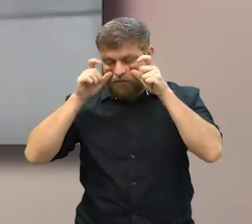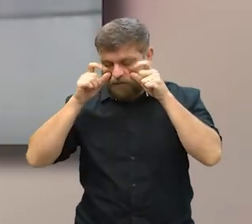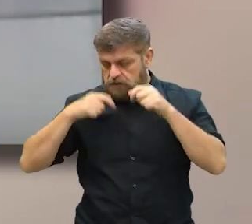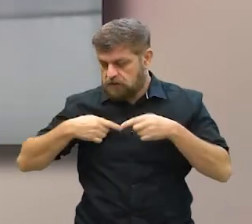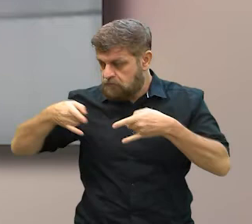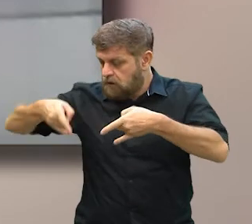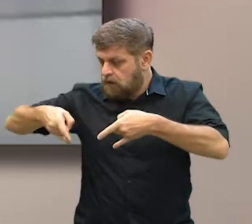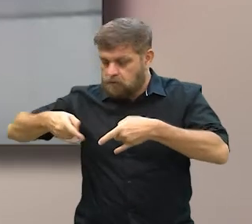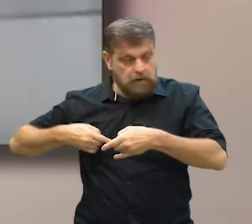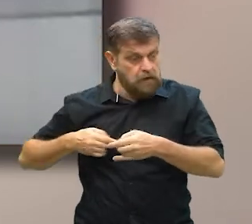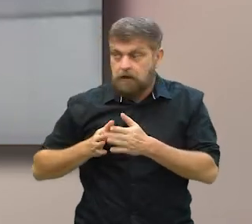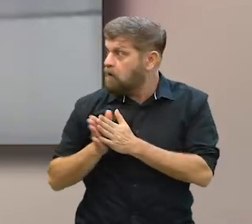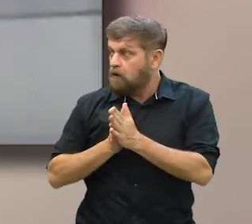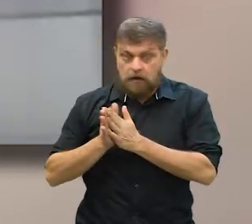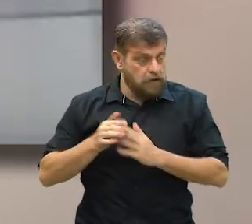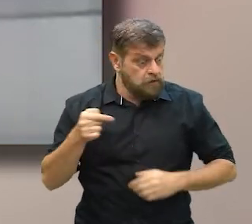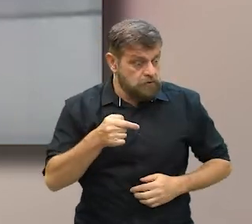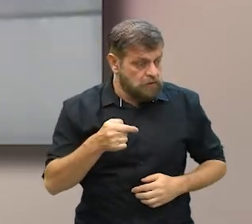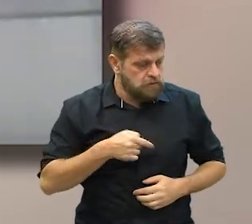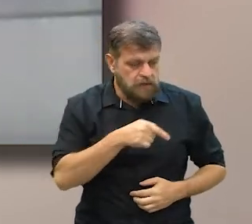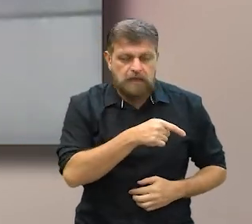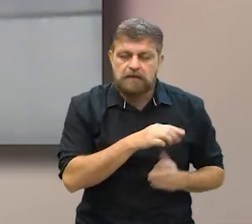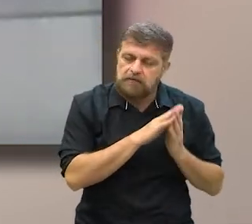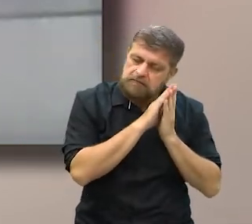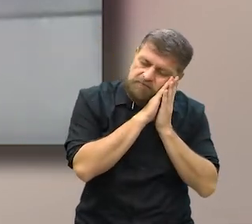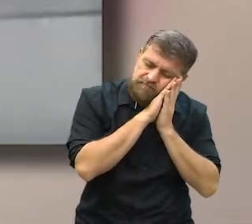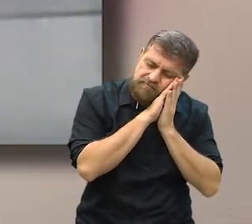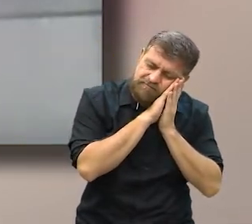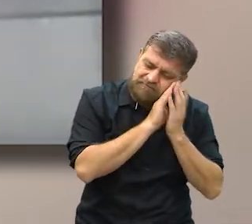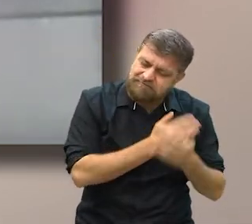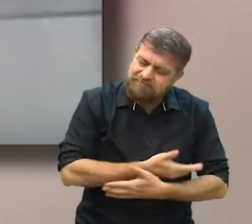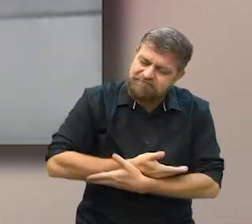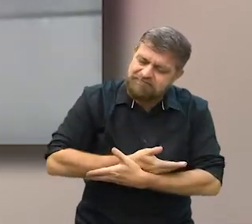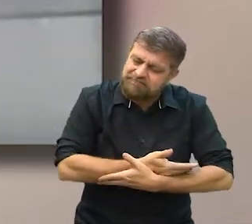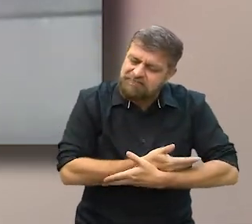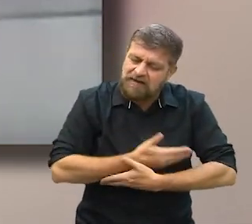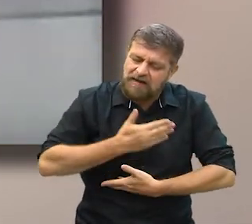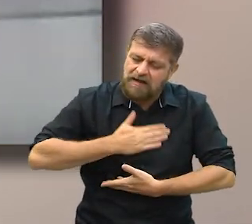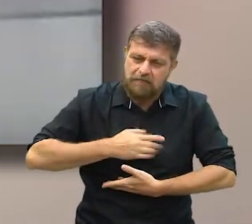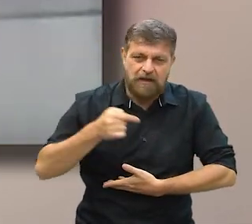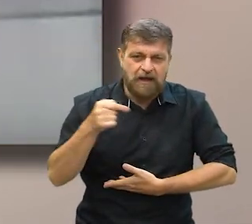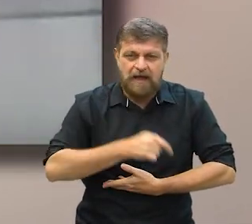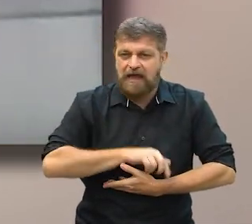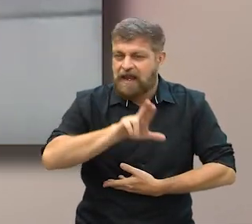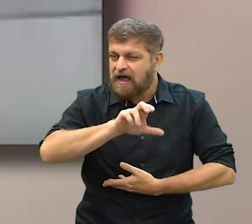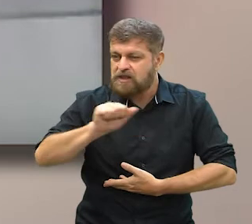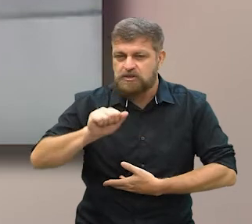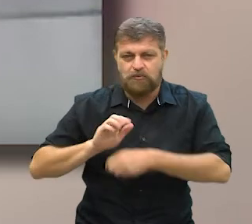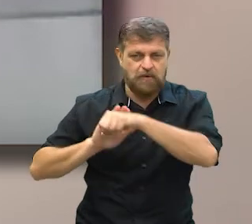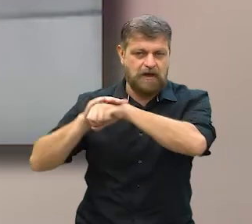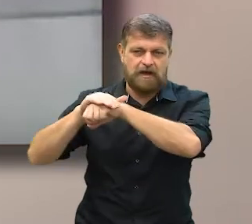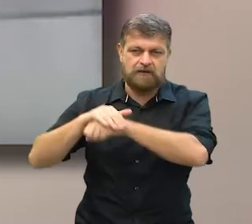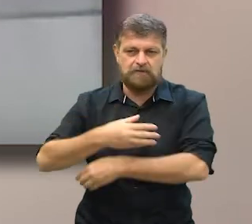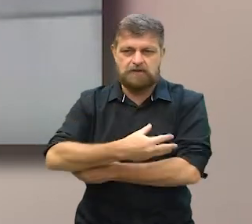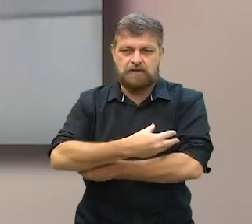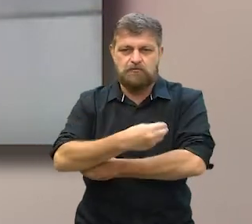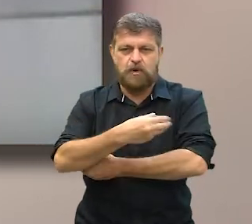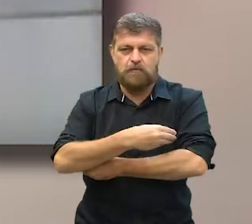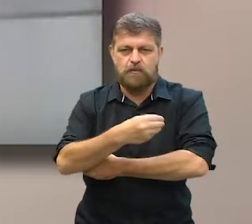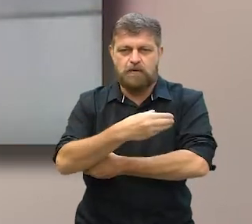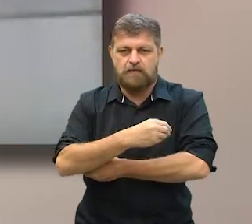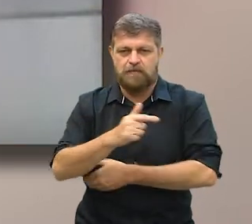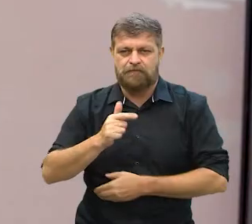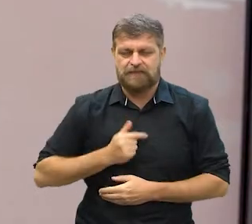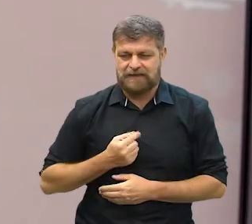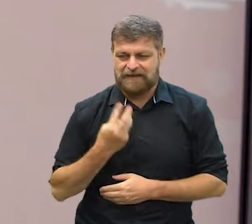acordei assustada no dia seguinte. Estava na minha cama e falei, bom, cadê? Morreu. E estava lá dormindo às 7 da manhã. E ela nunca acordou de